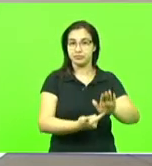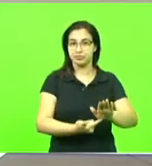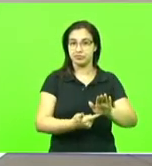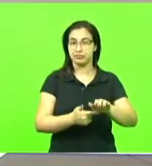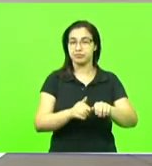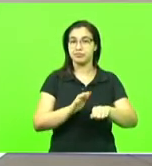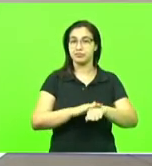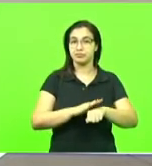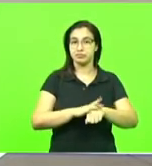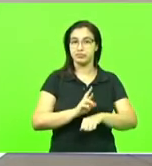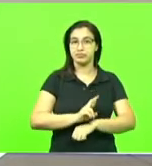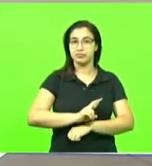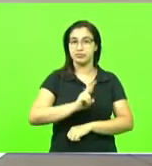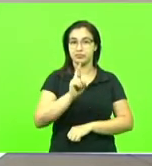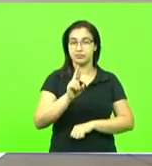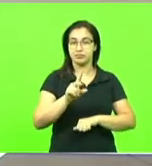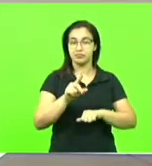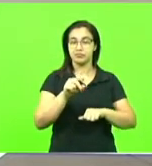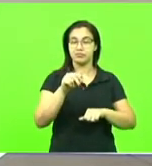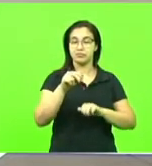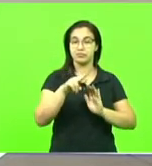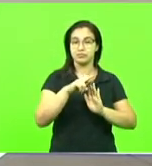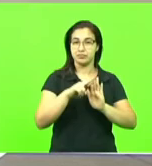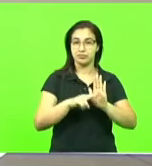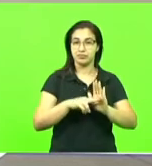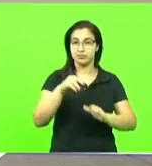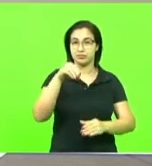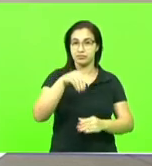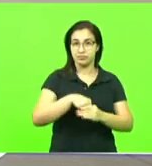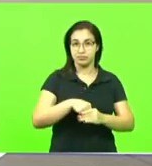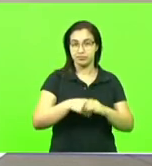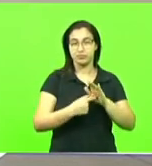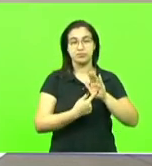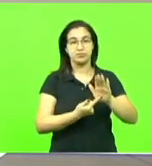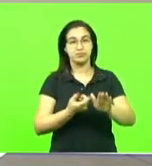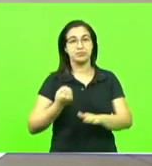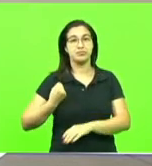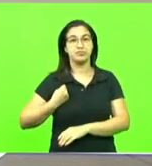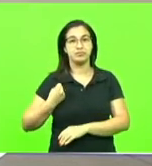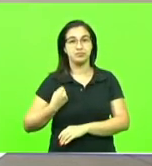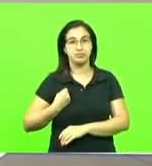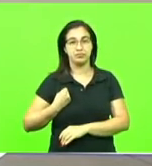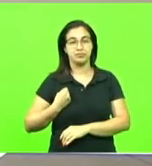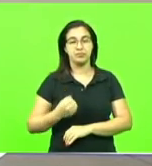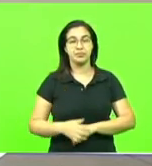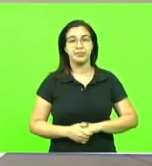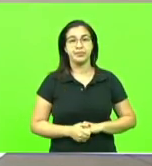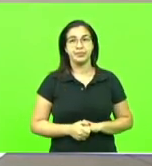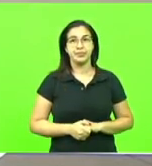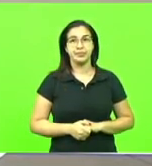destinatários, conforme determina o regimento interno, as seguintes indicações. Indicações